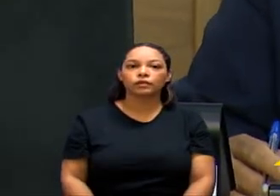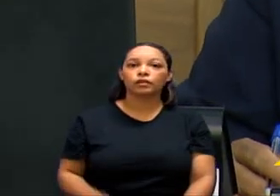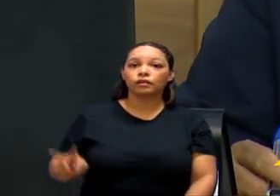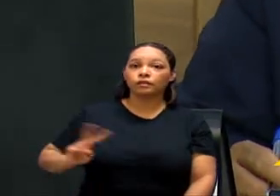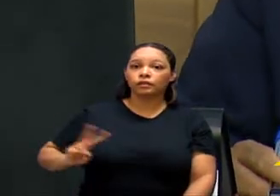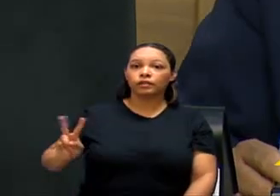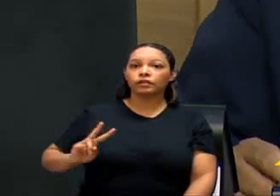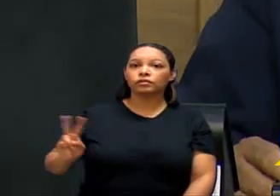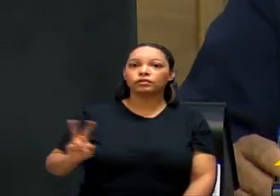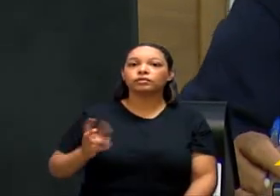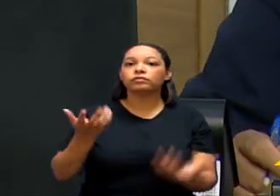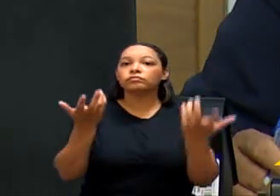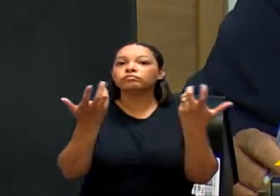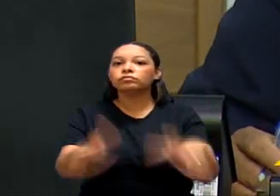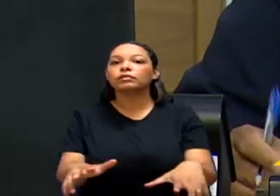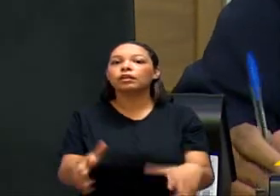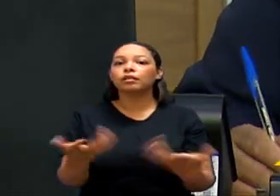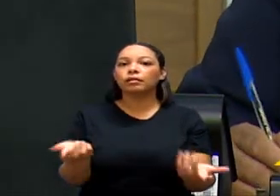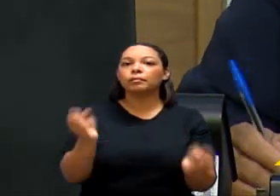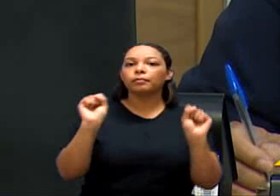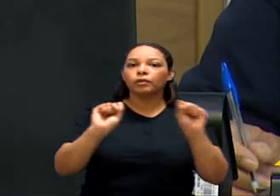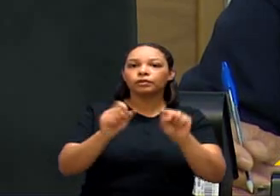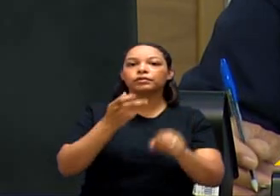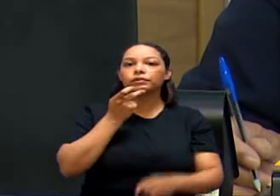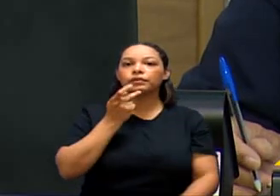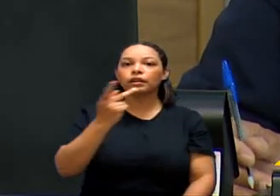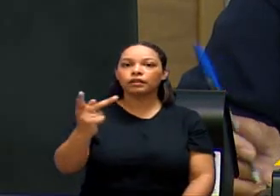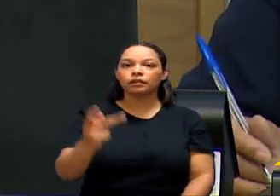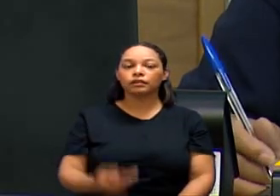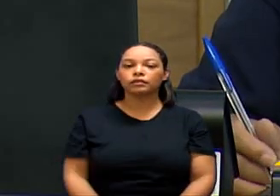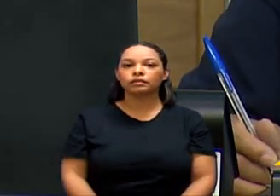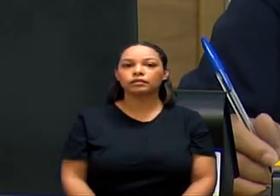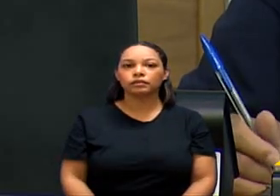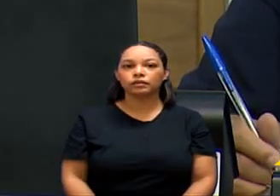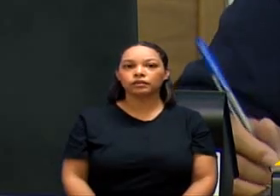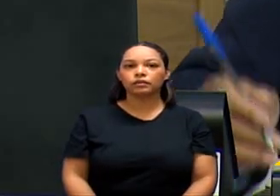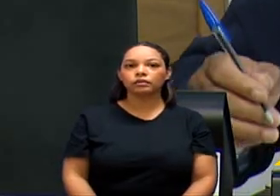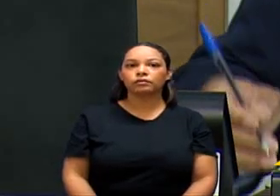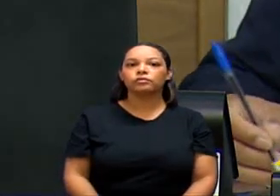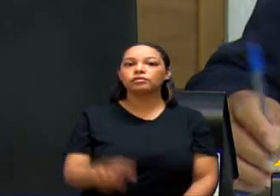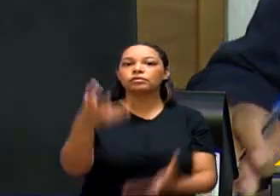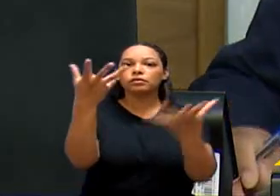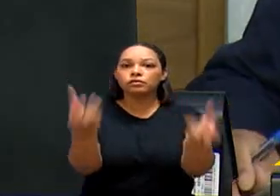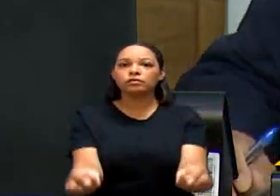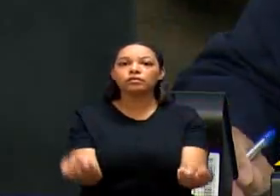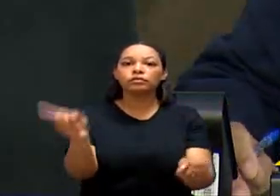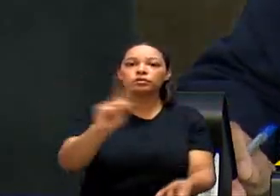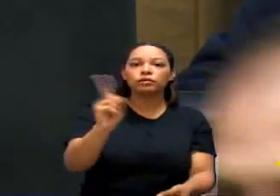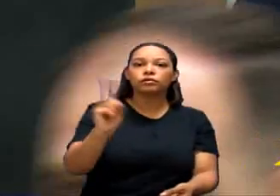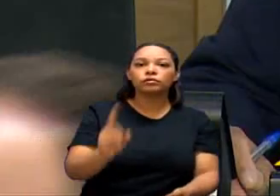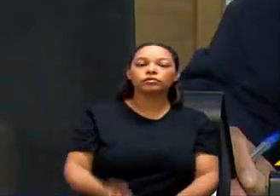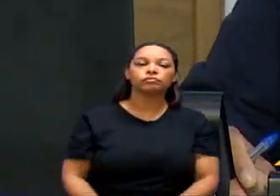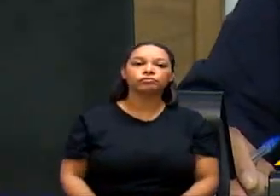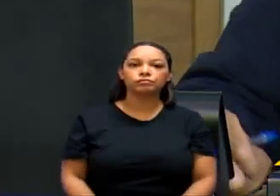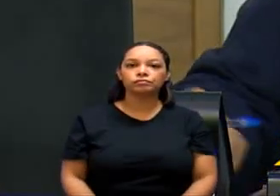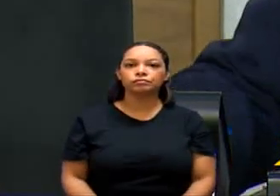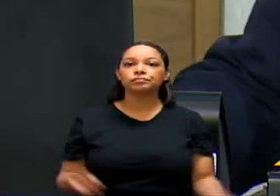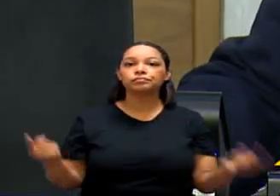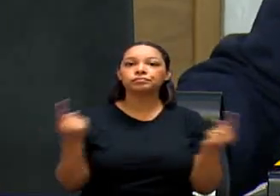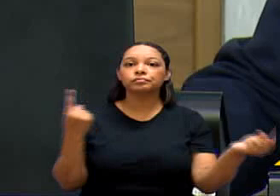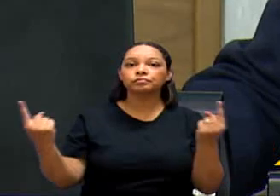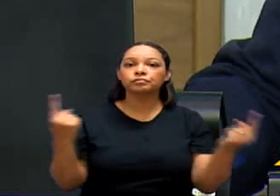gostaria de destacar, é só falar aqui com a Tiziana. Eu coloco em votação, os vereadores concordam, permaneçam como estão, respeitando os